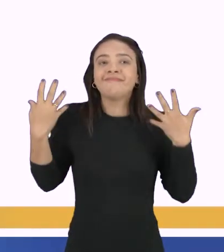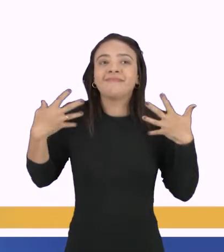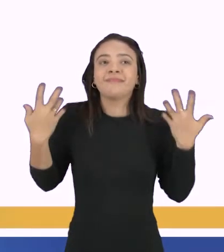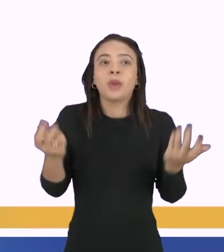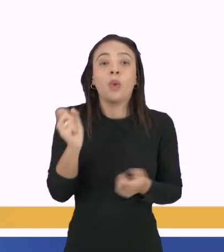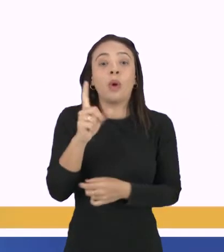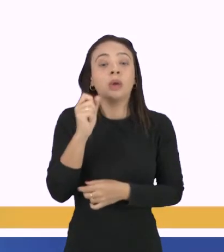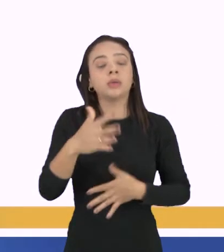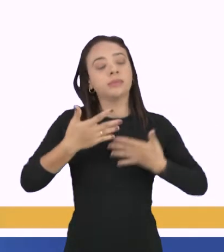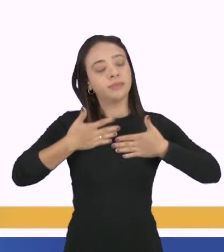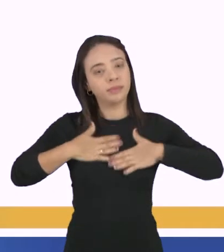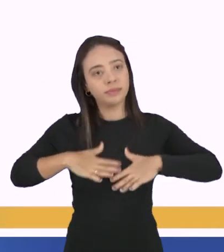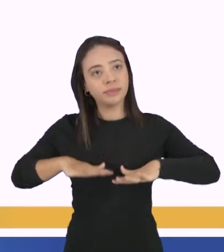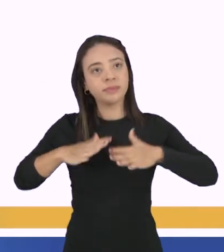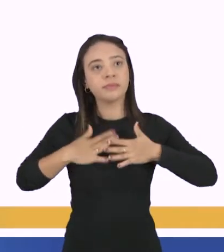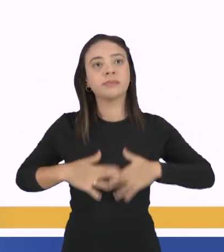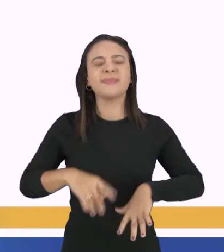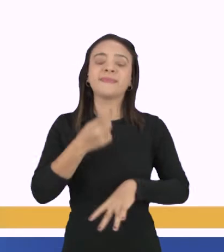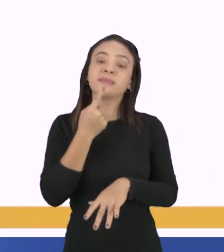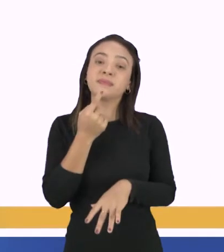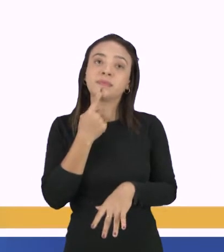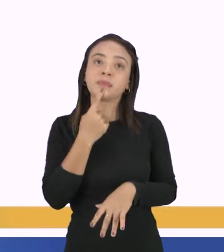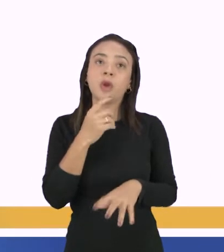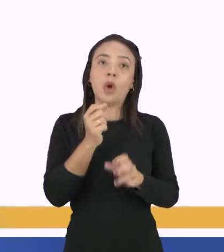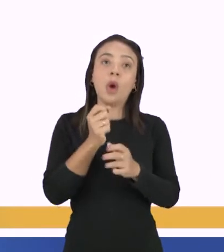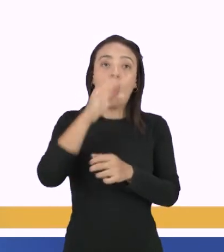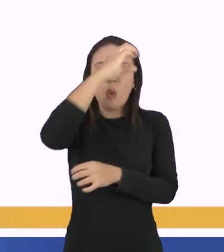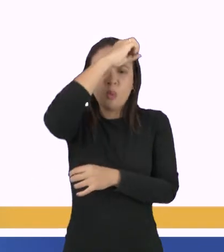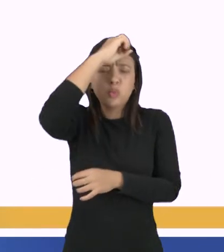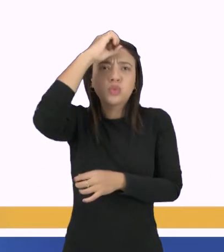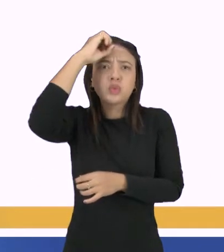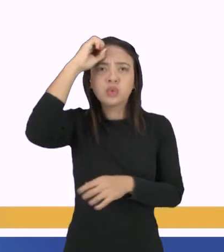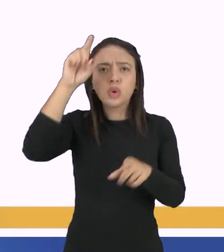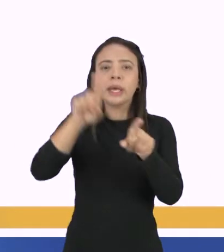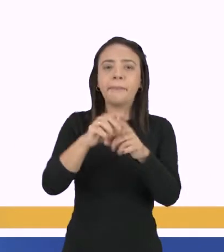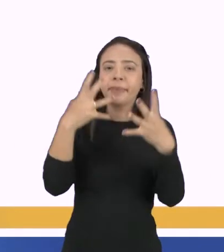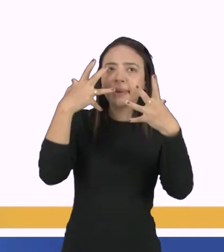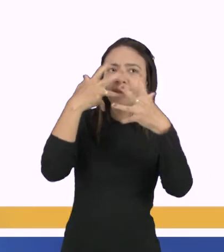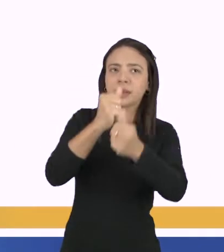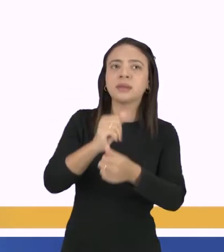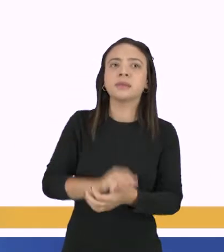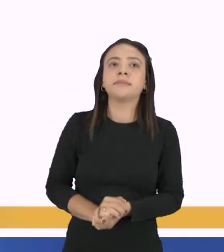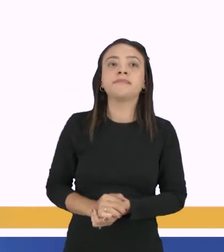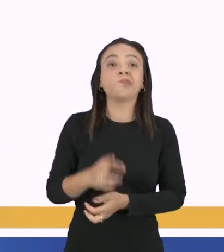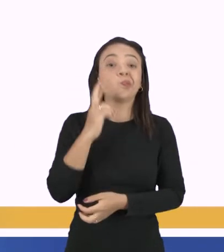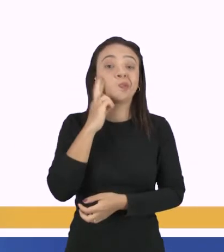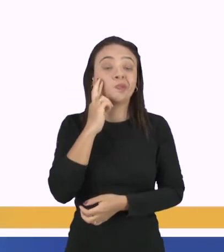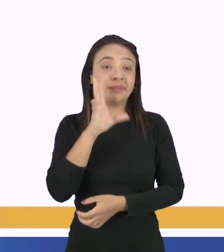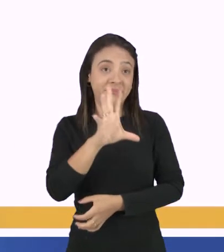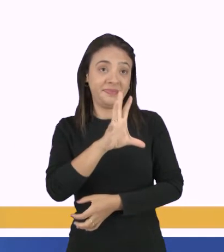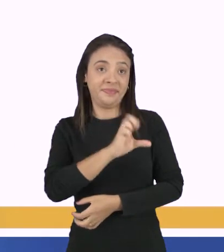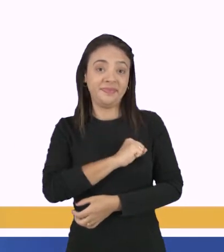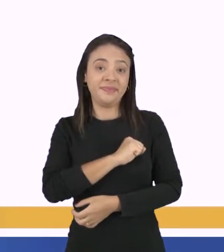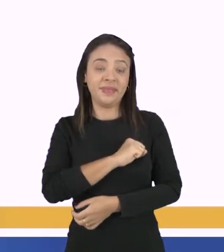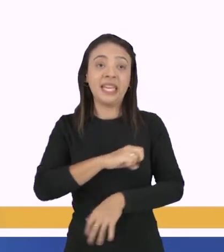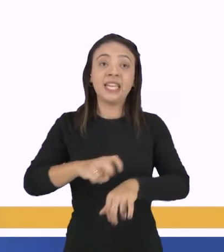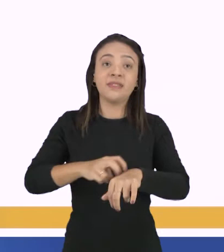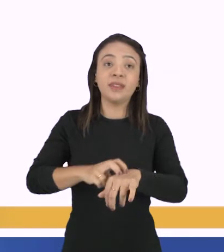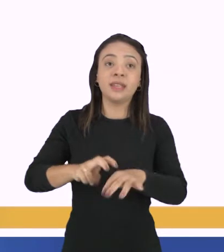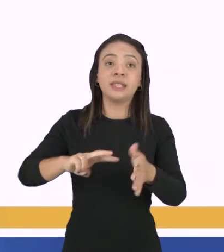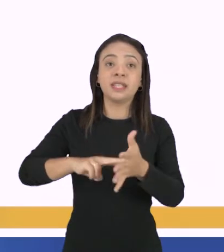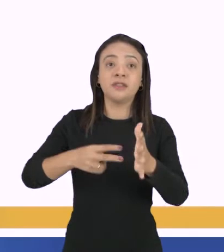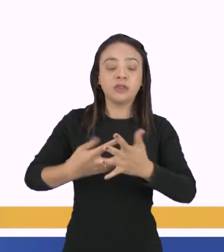azul significa calma. Vermelho, a pureza, a fertilidade e a beleza. A rosa significa o amor. E